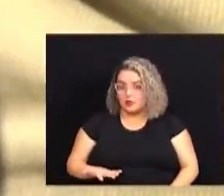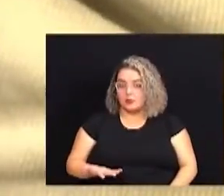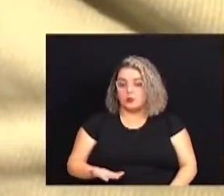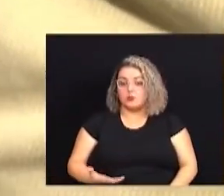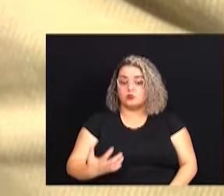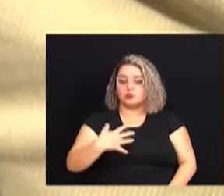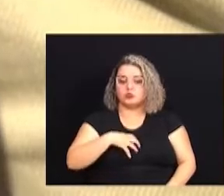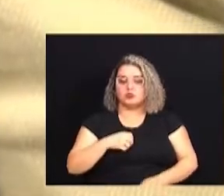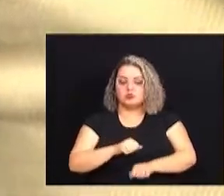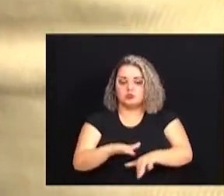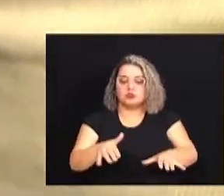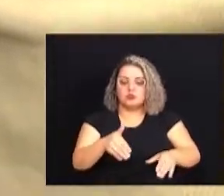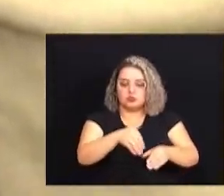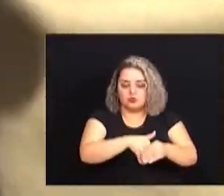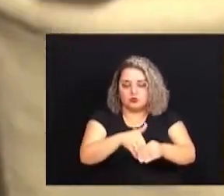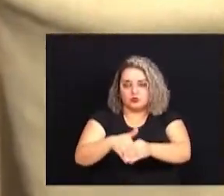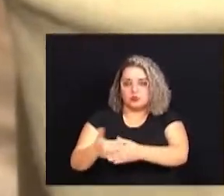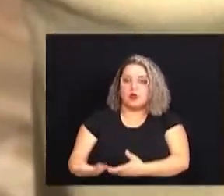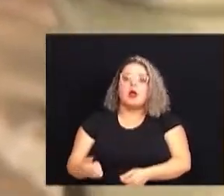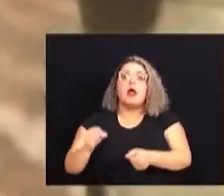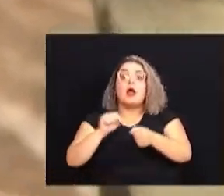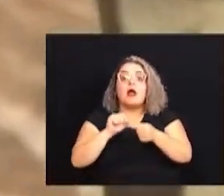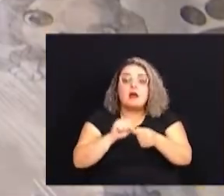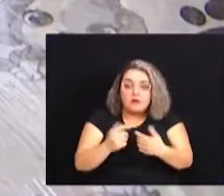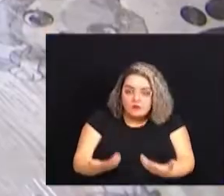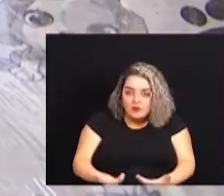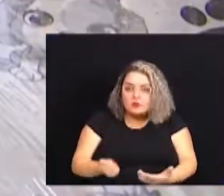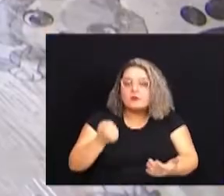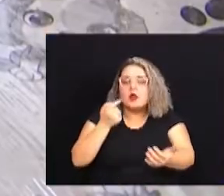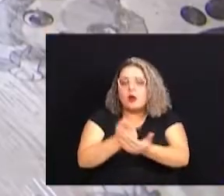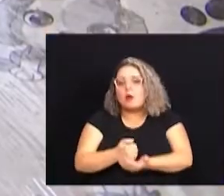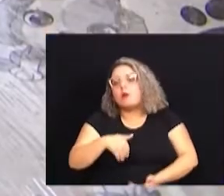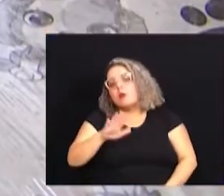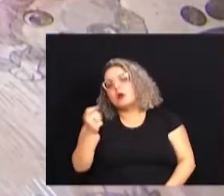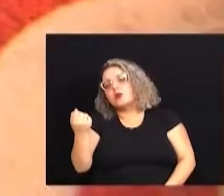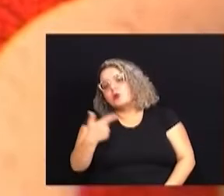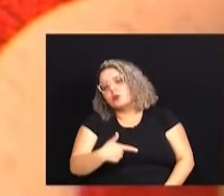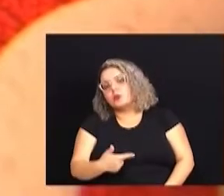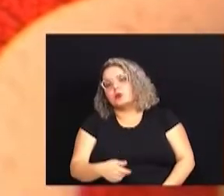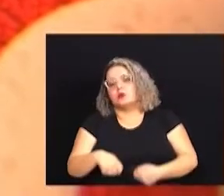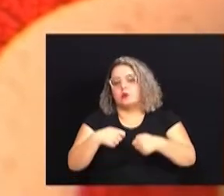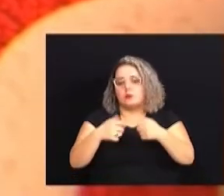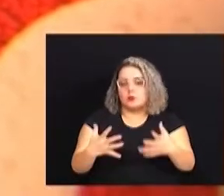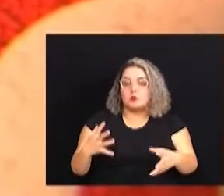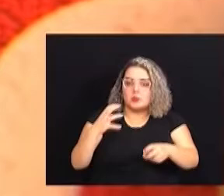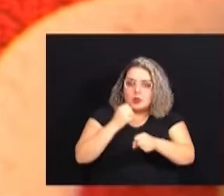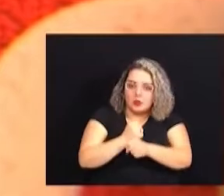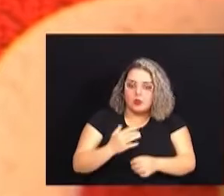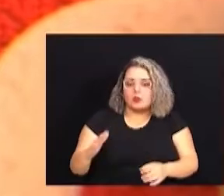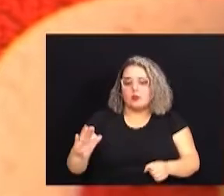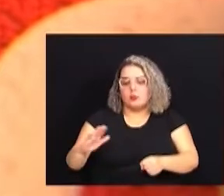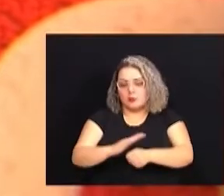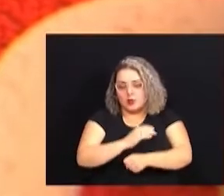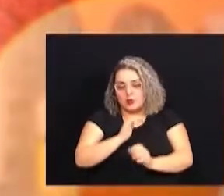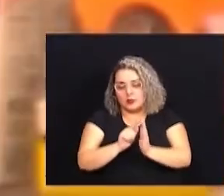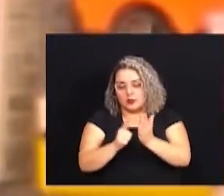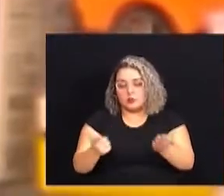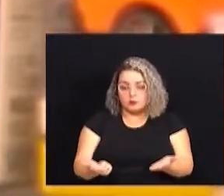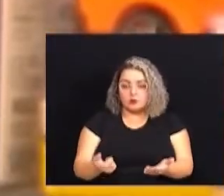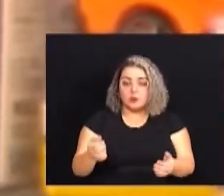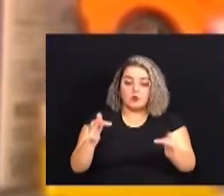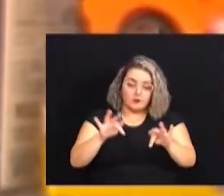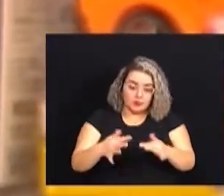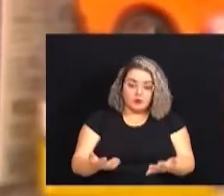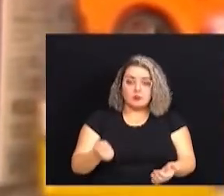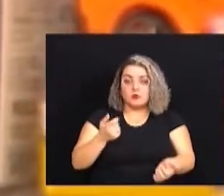como a forma como ela distribui as figurinhas nos pacotes é feito para que você compre mais do que o necessário para completar um álbum. Então, no